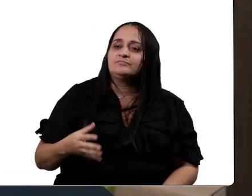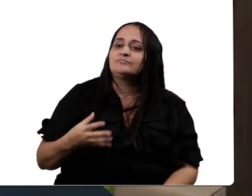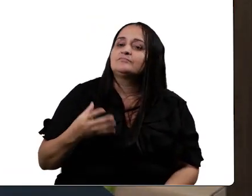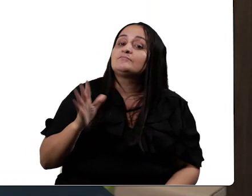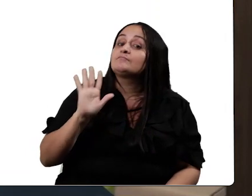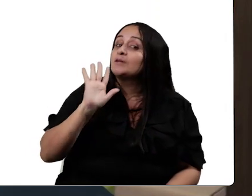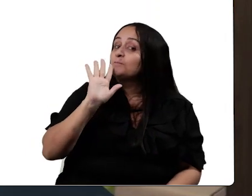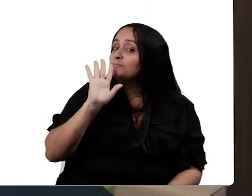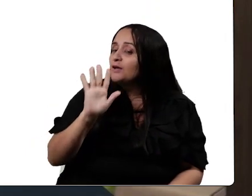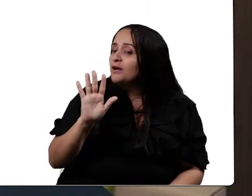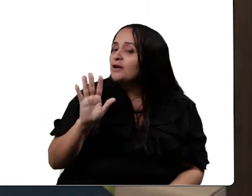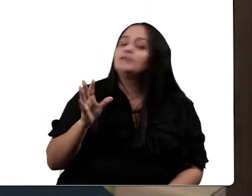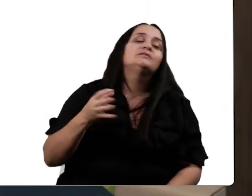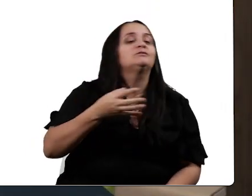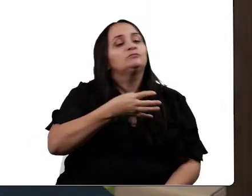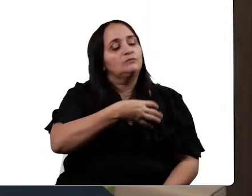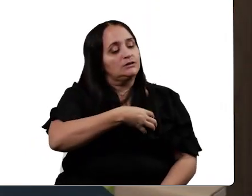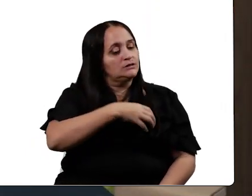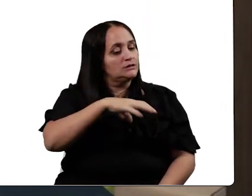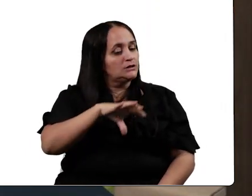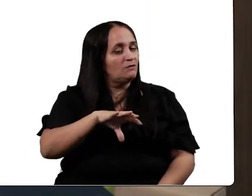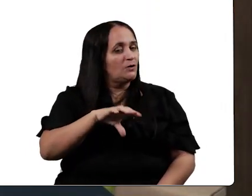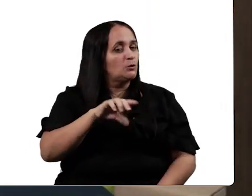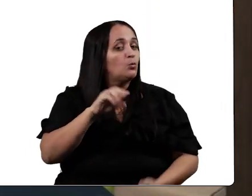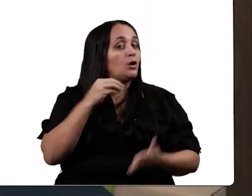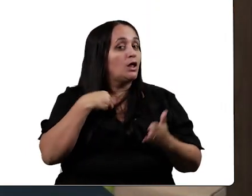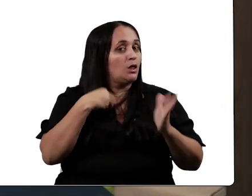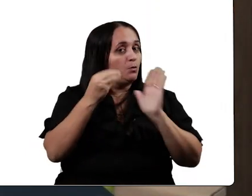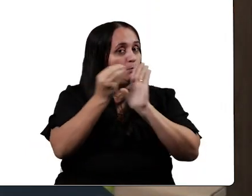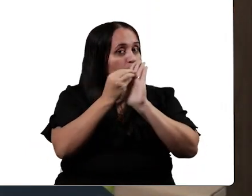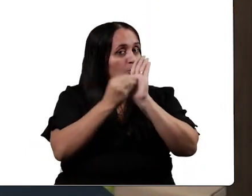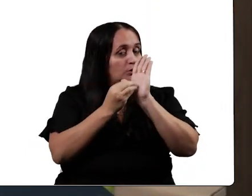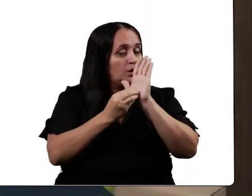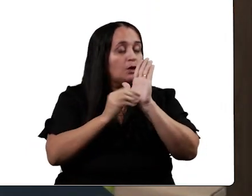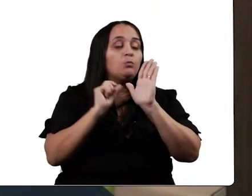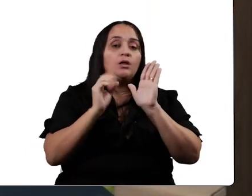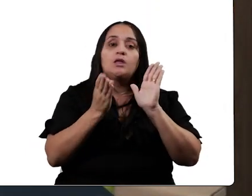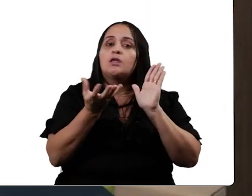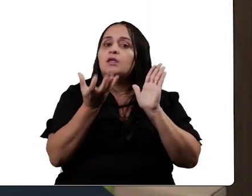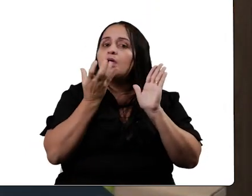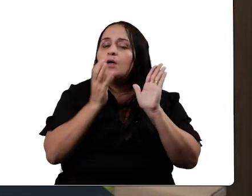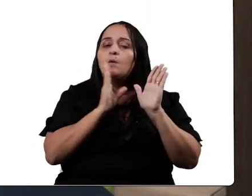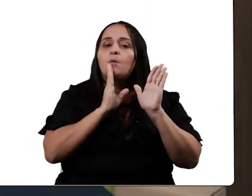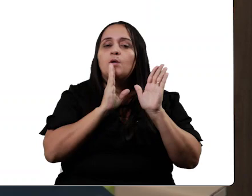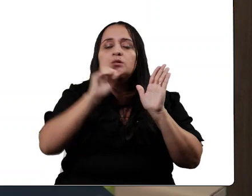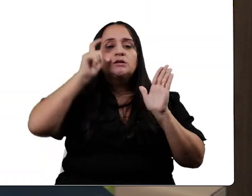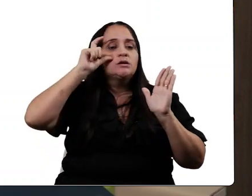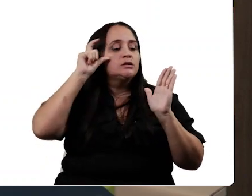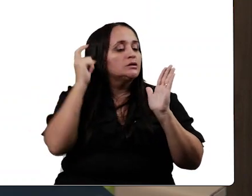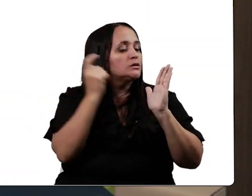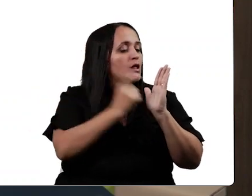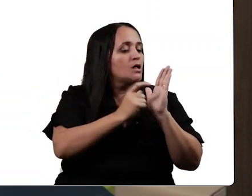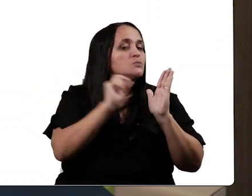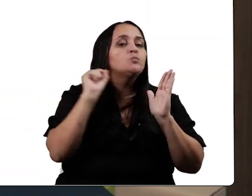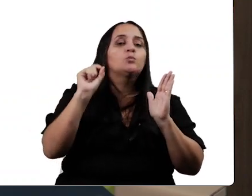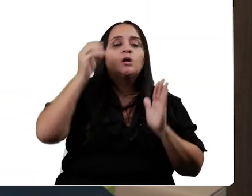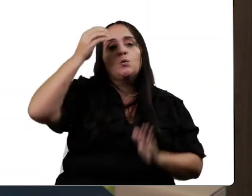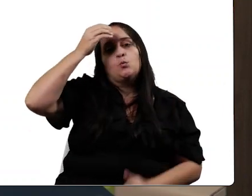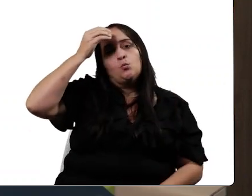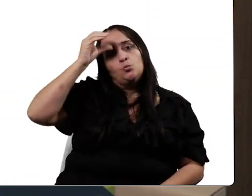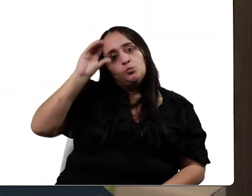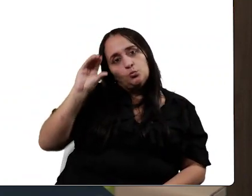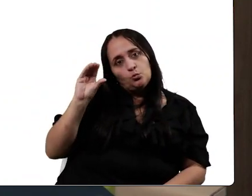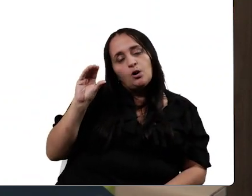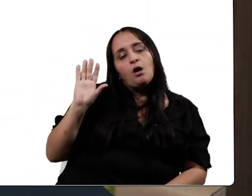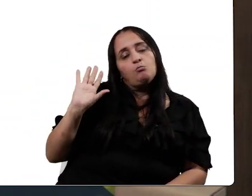Salvador, eu estou atrás de conhecer a cultura e a história da nossa cidade. Então, esse roteiro